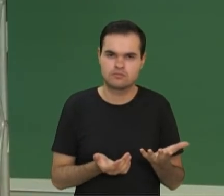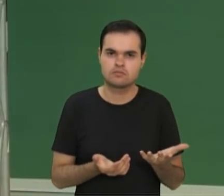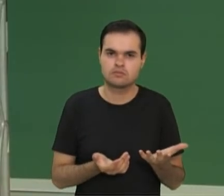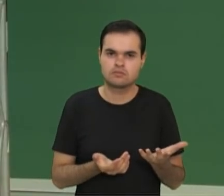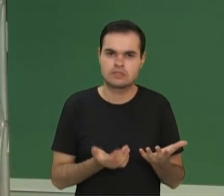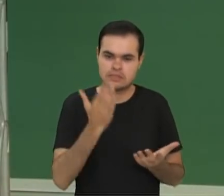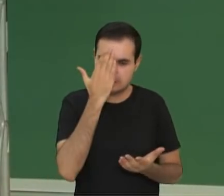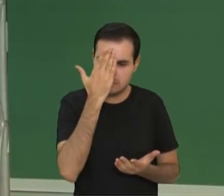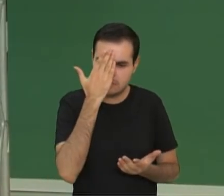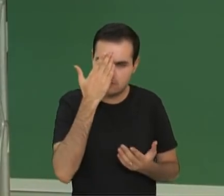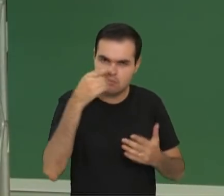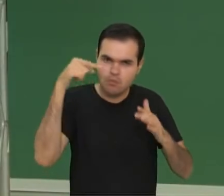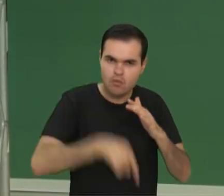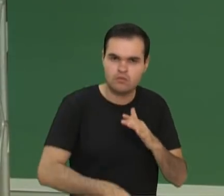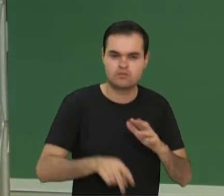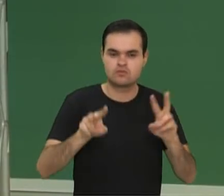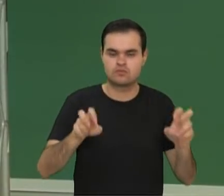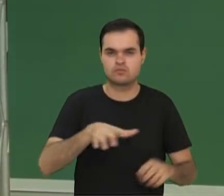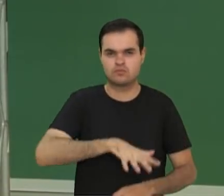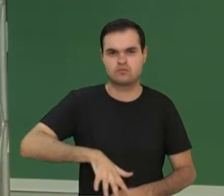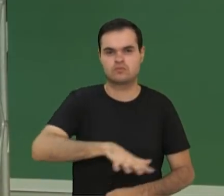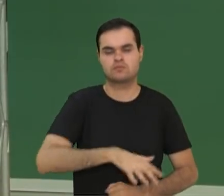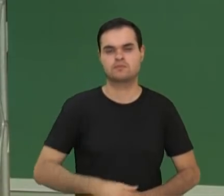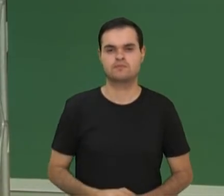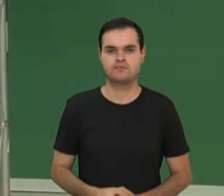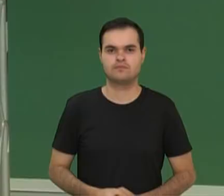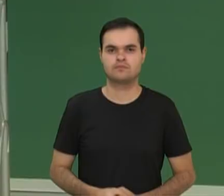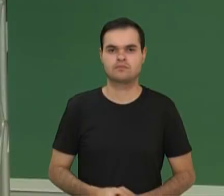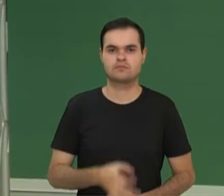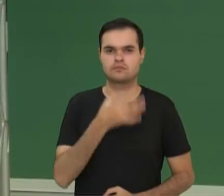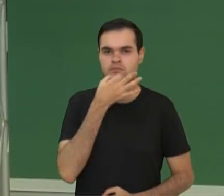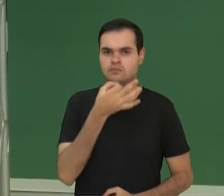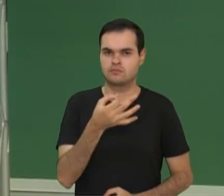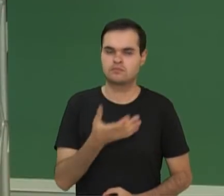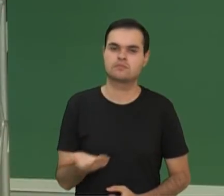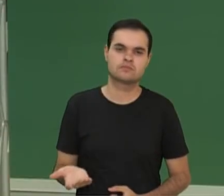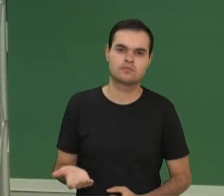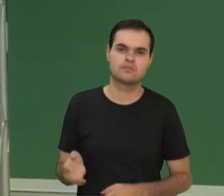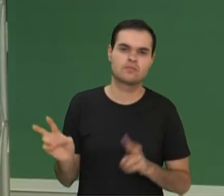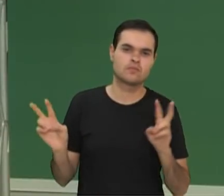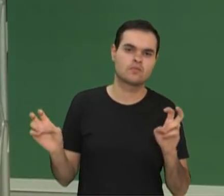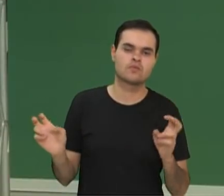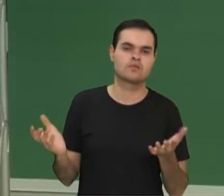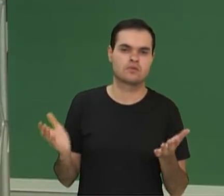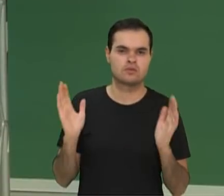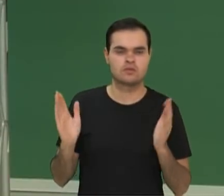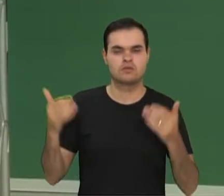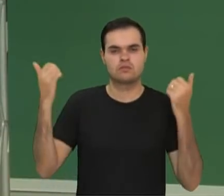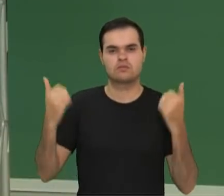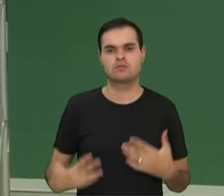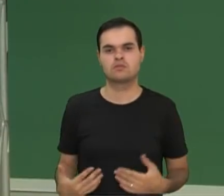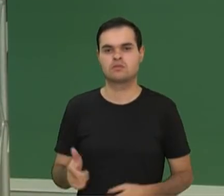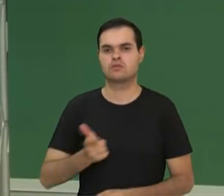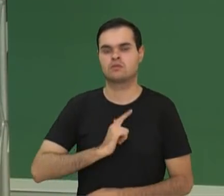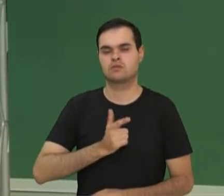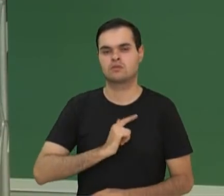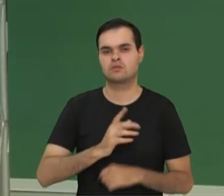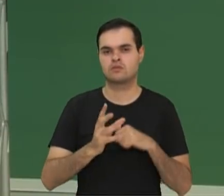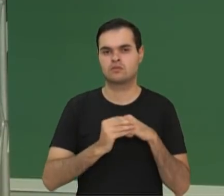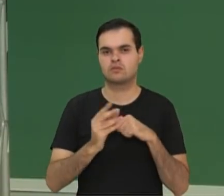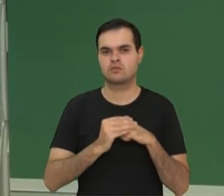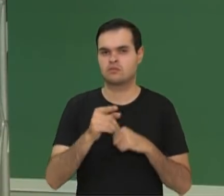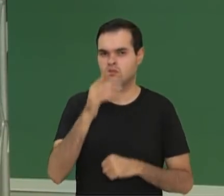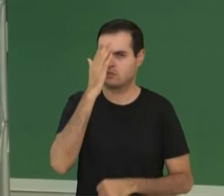dessa causa, certo? E a opinião? Opinião sobre um fato ou um assunto. Já falamos, se ele tem conhecimento,